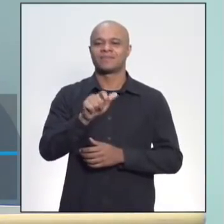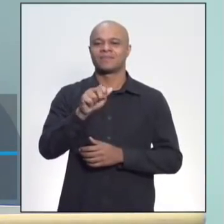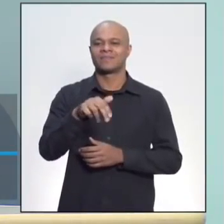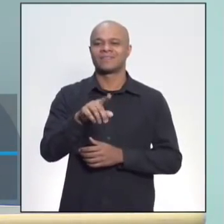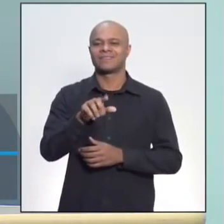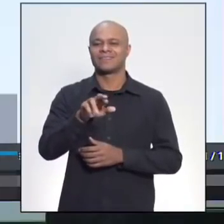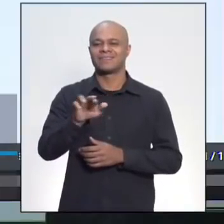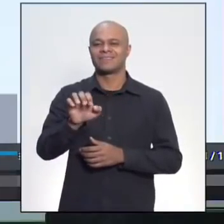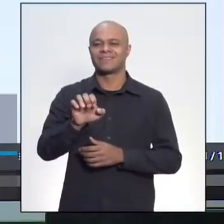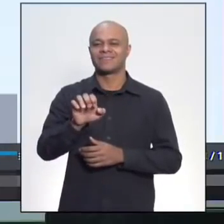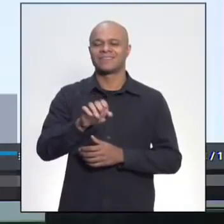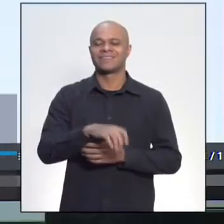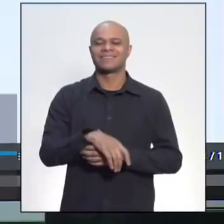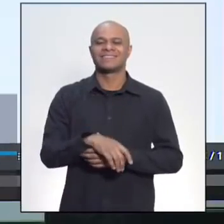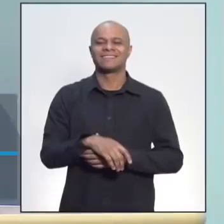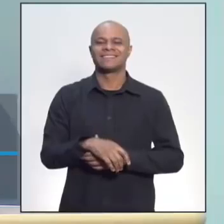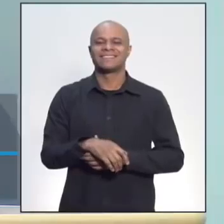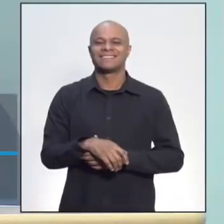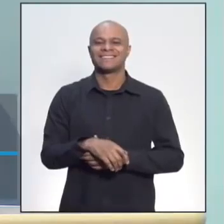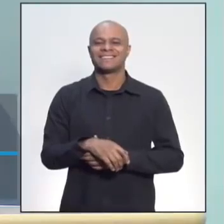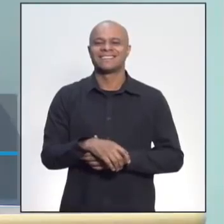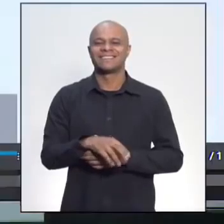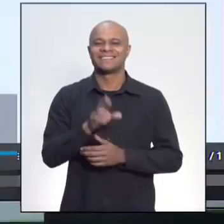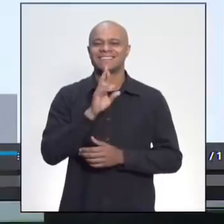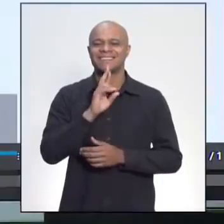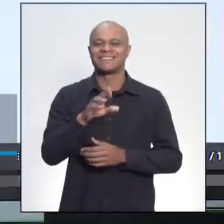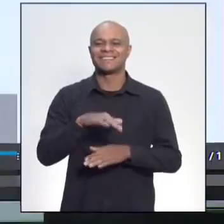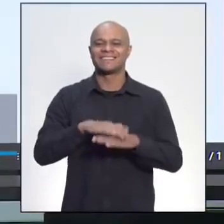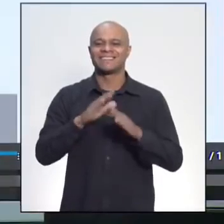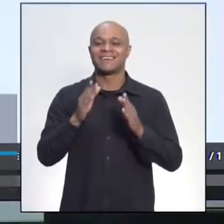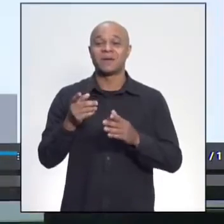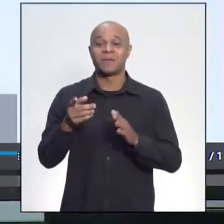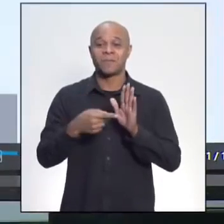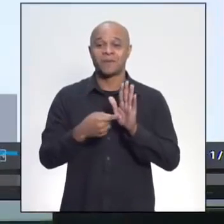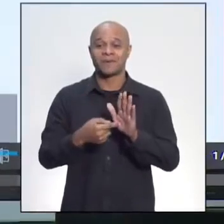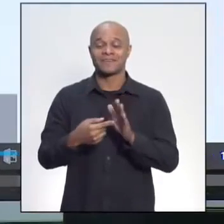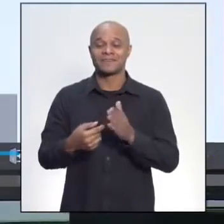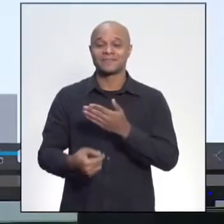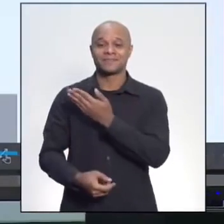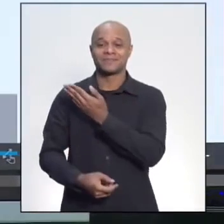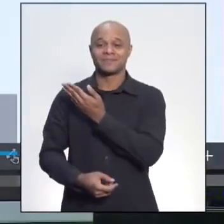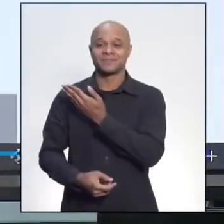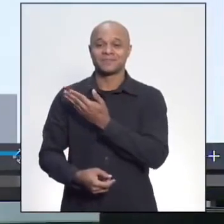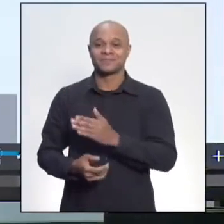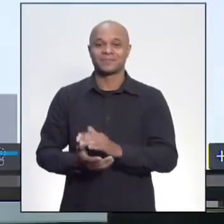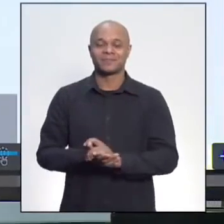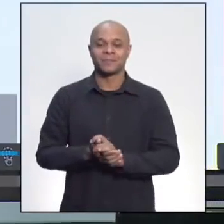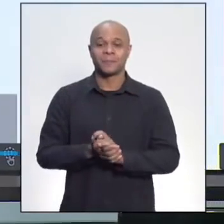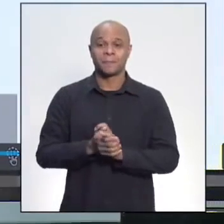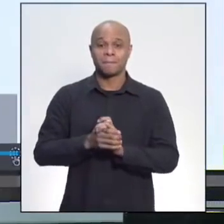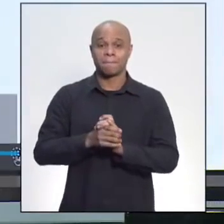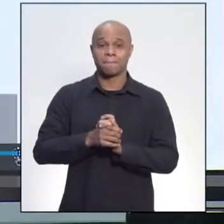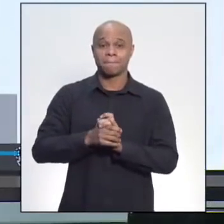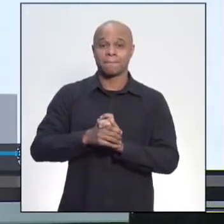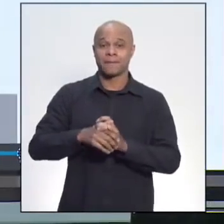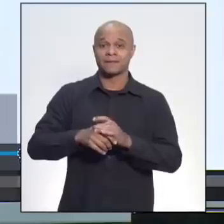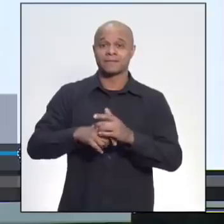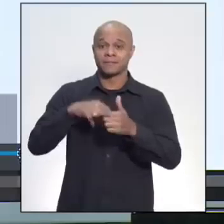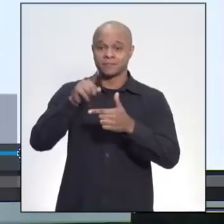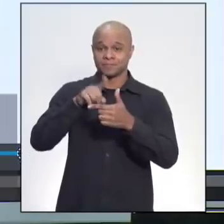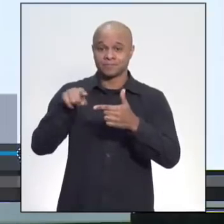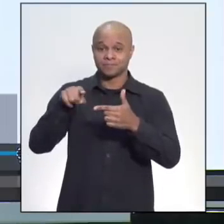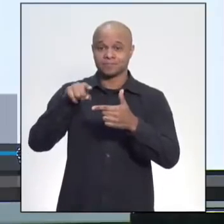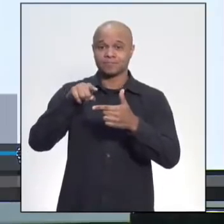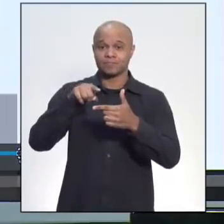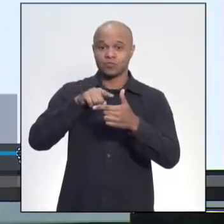Nilson. Vamos, então, à resposta? Vamos. Então, vamos lá. Então, eu fiz o gráfico aqui só para simular, tá bom? Então, não se esqueçam